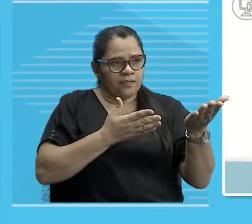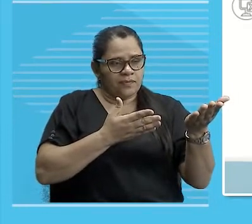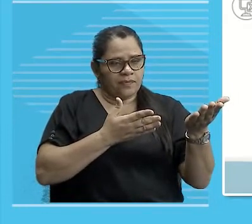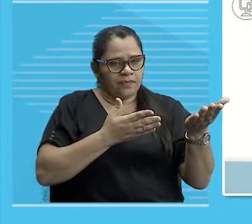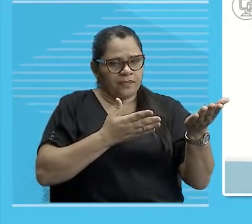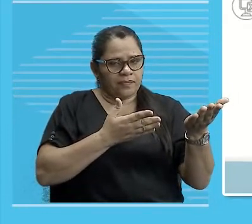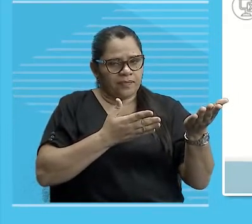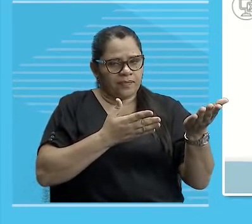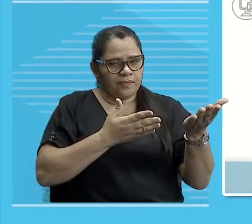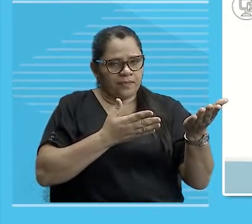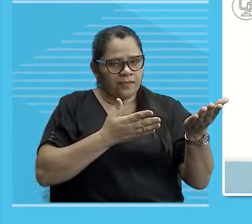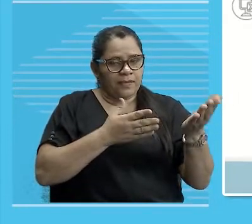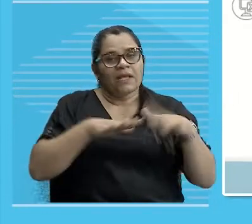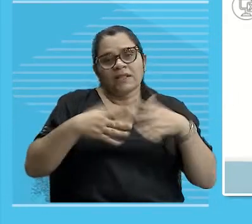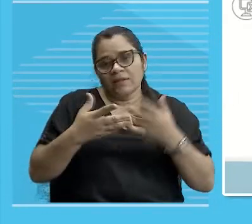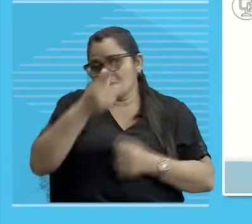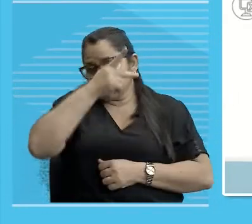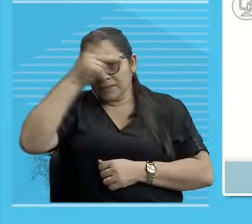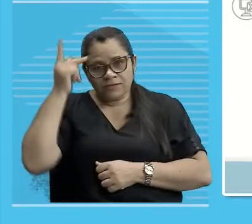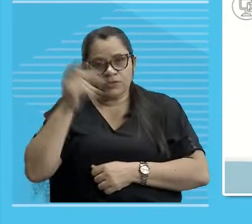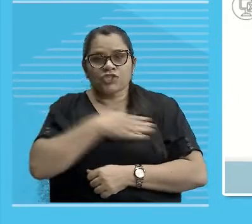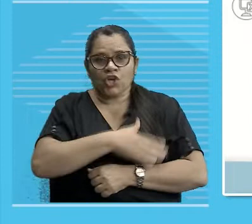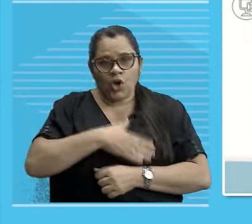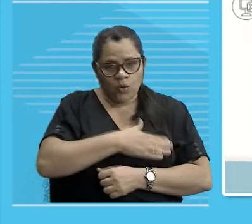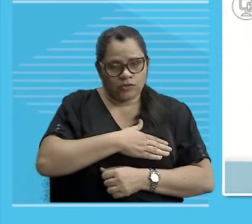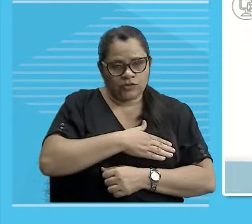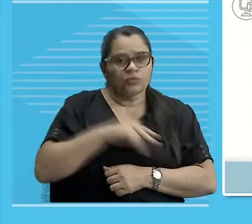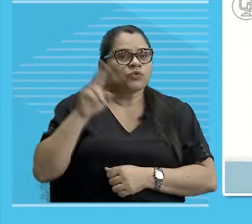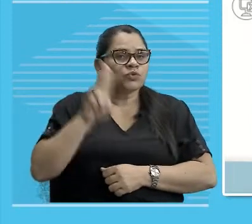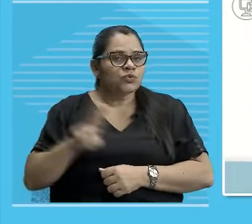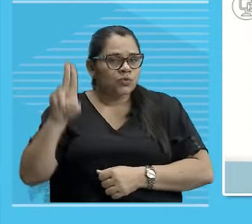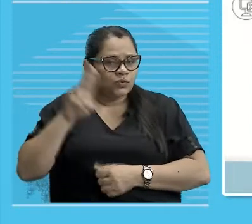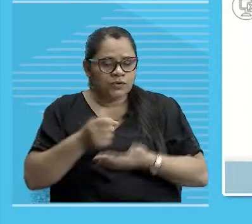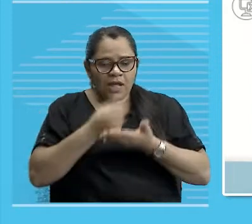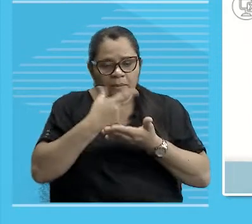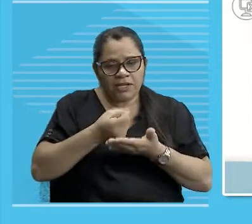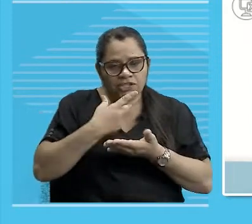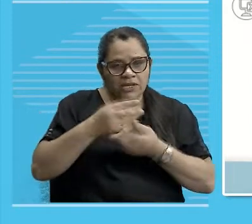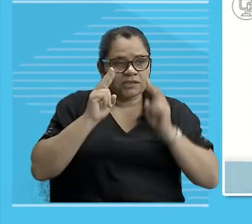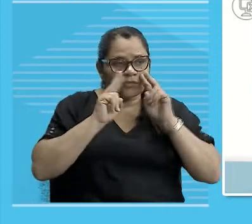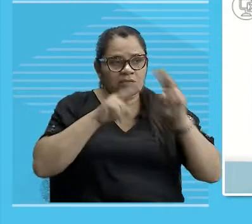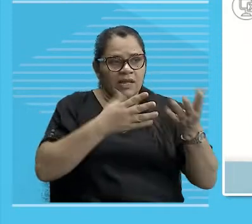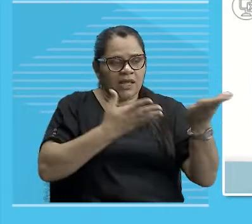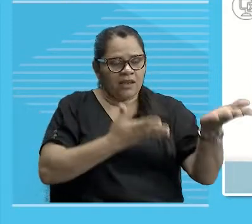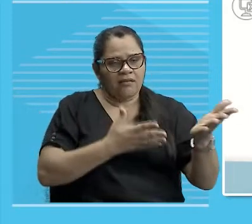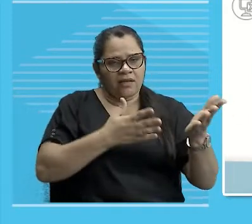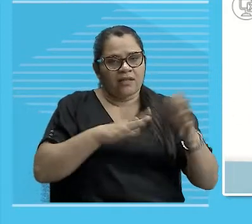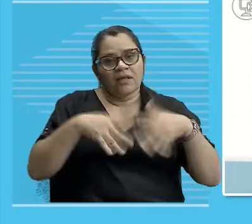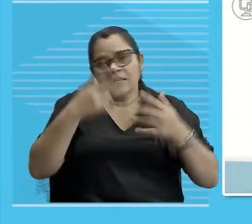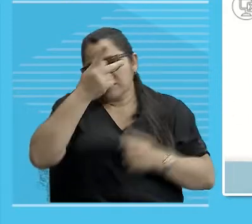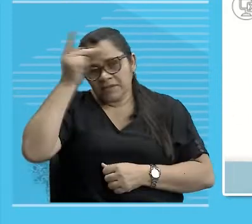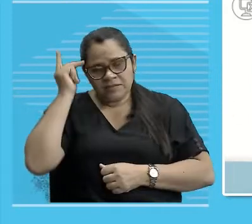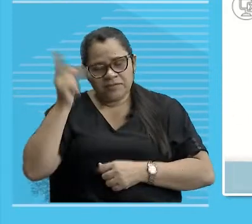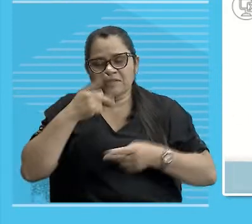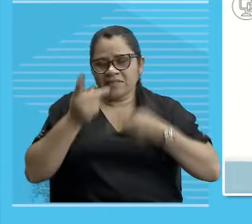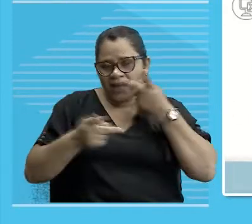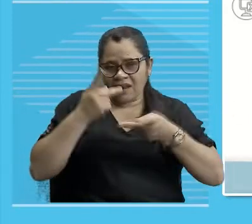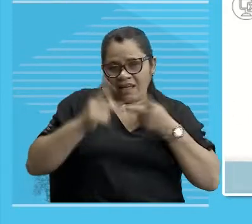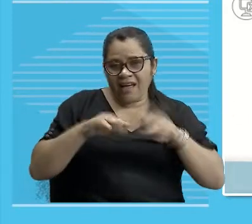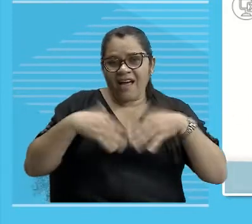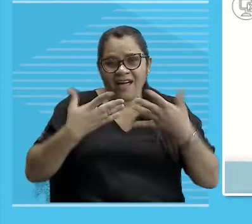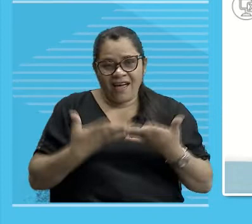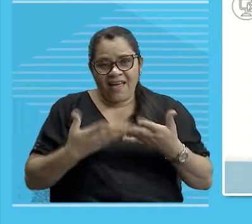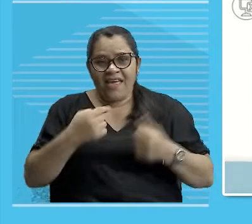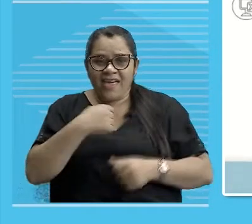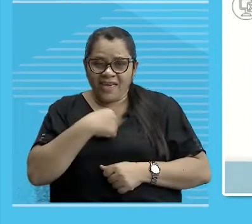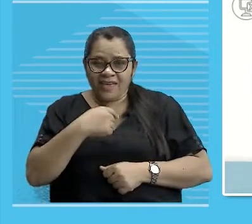o povo para gostar de Rivotril, sinceramente. Ah, mas eu só durmo se eu tomar um Rivotril desse aí. Se eu não tomar